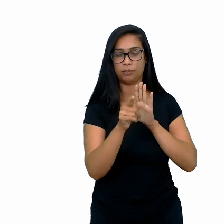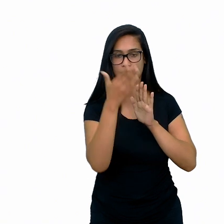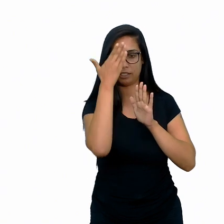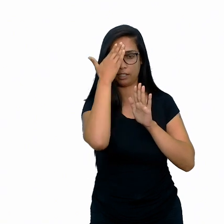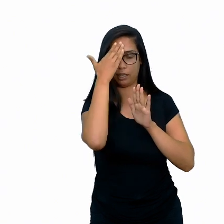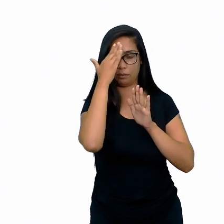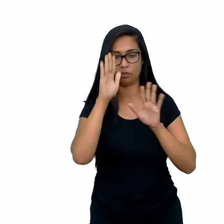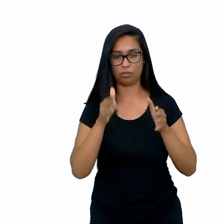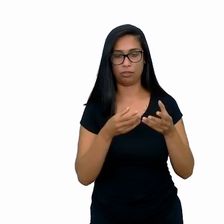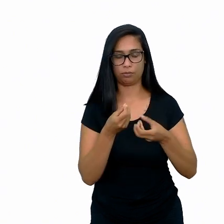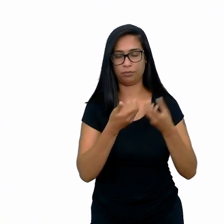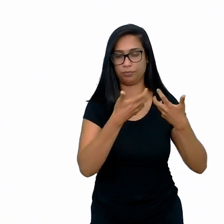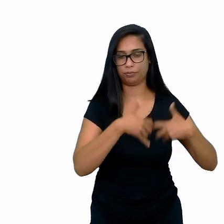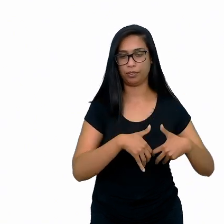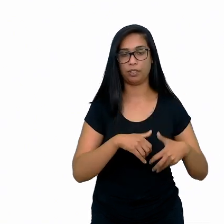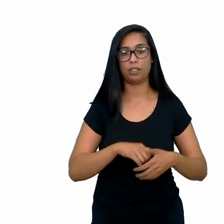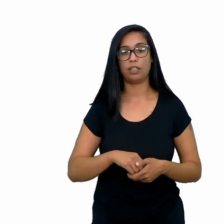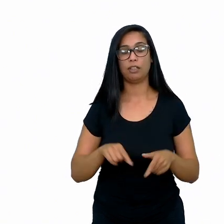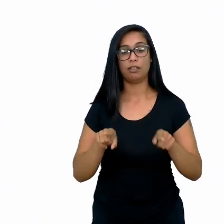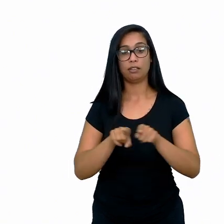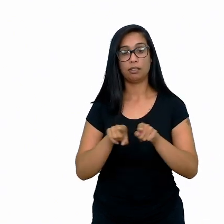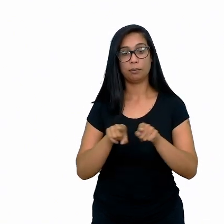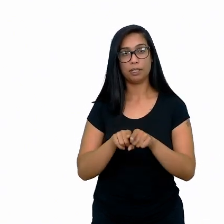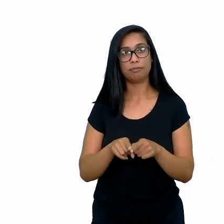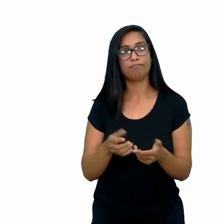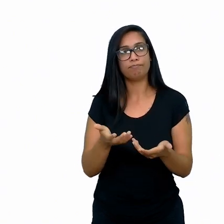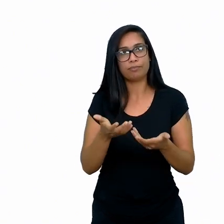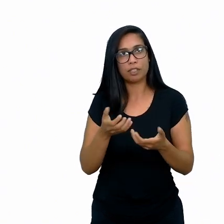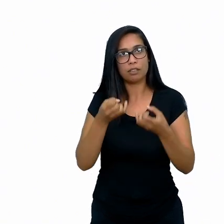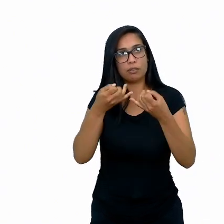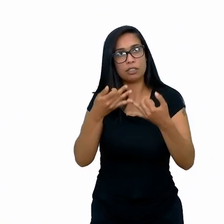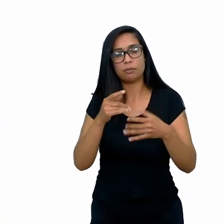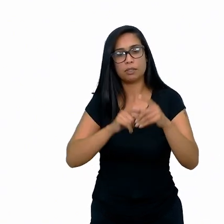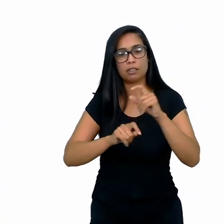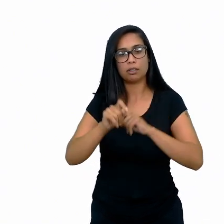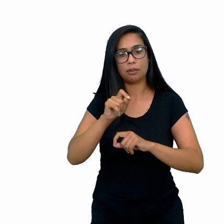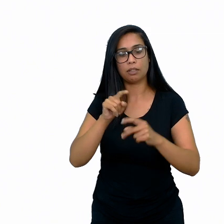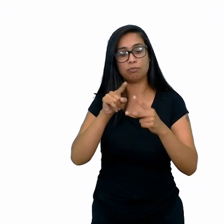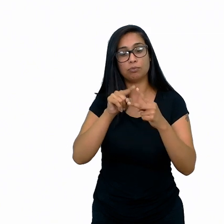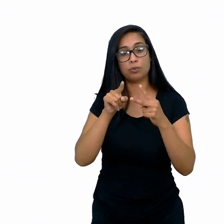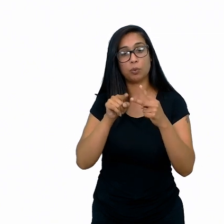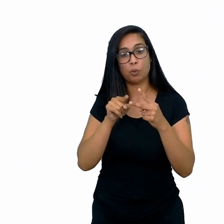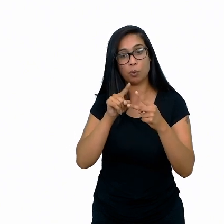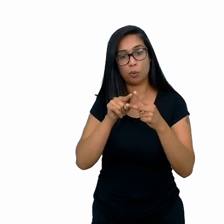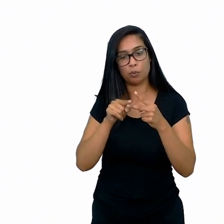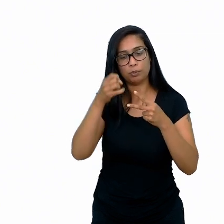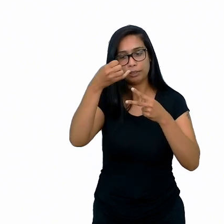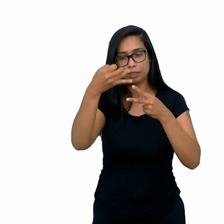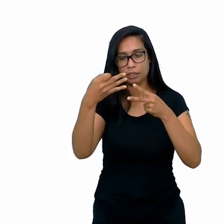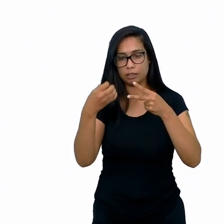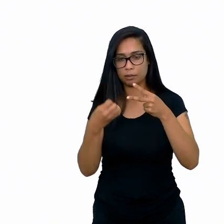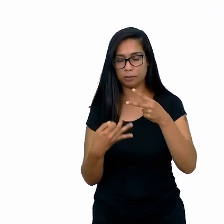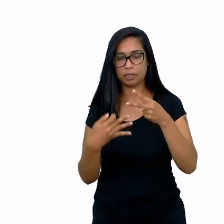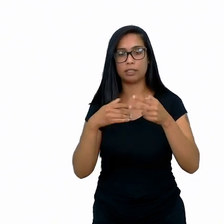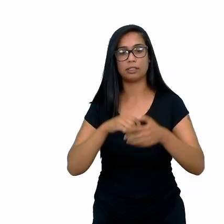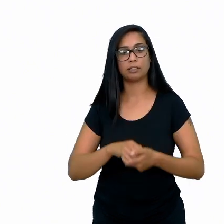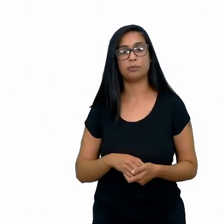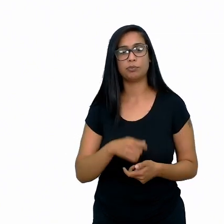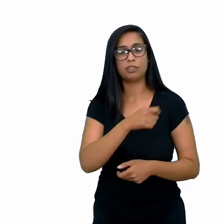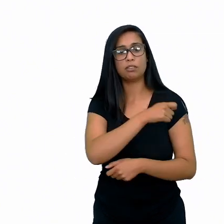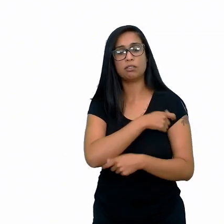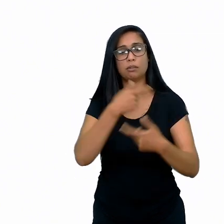chamar a atenção, pois se trata de 2 produções de autoria, em que os estudantes